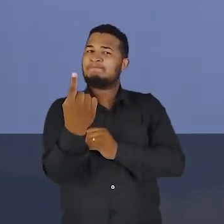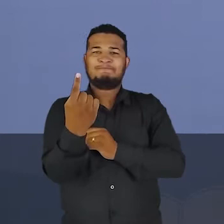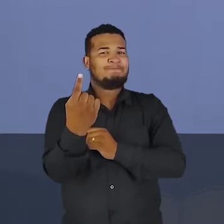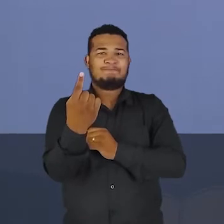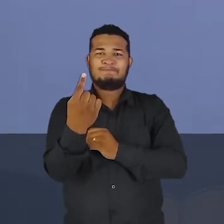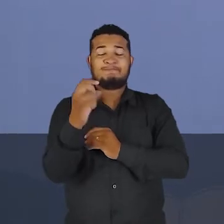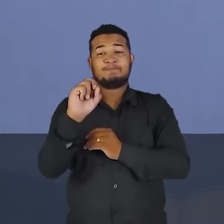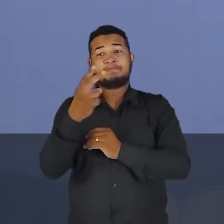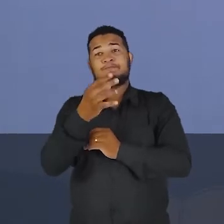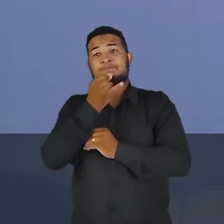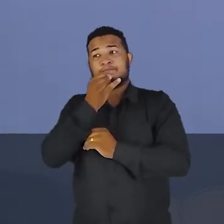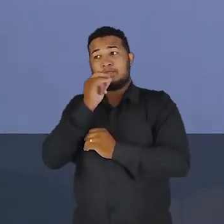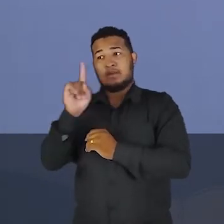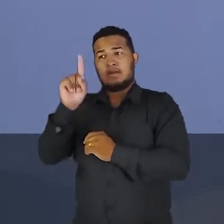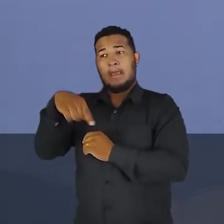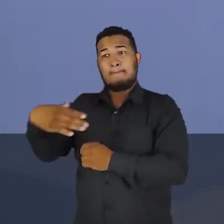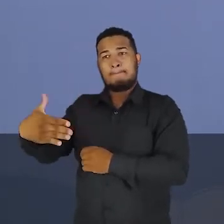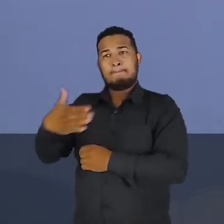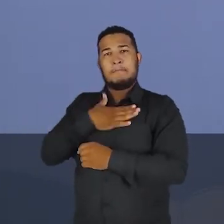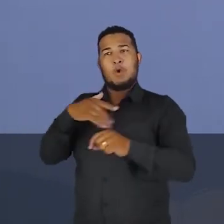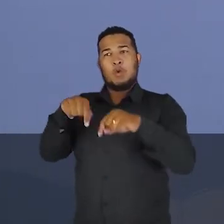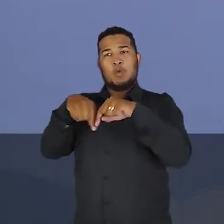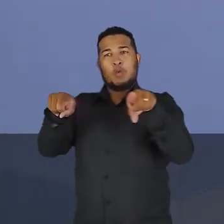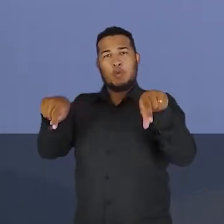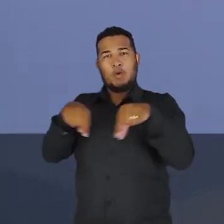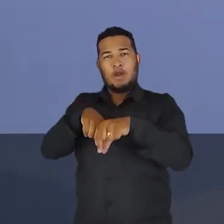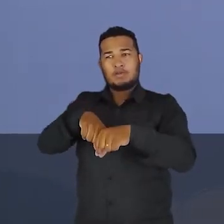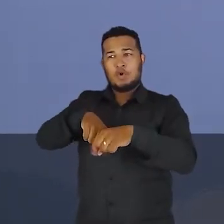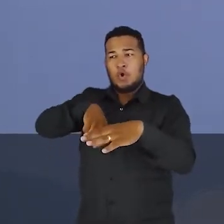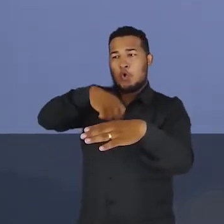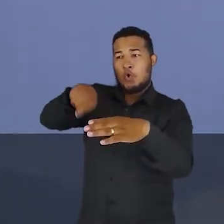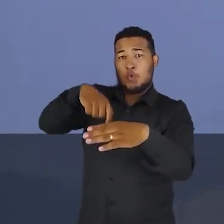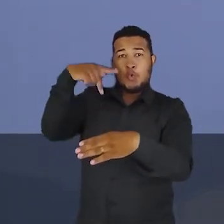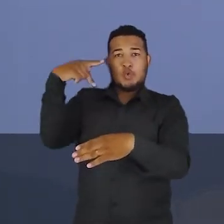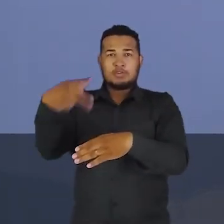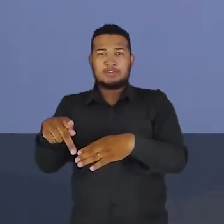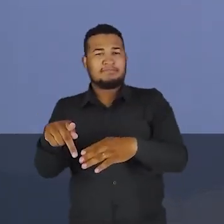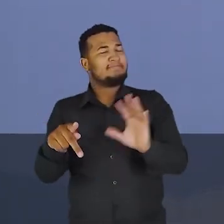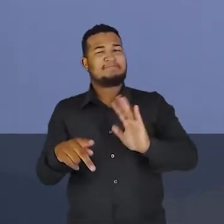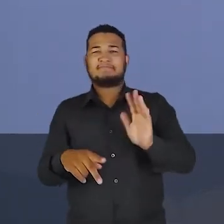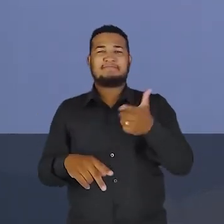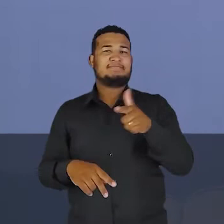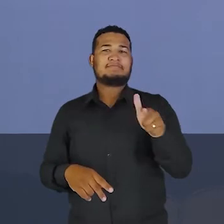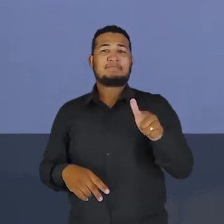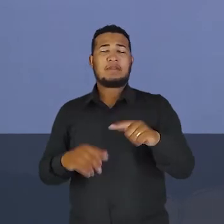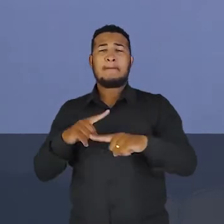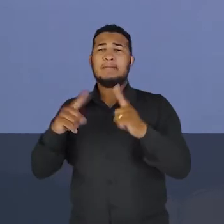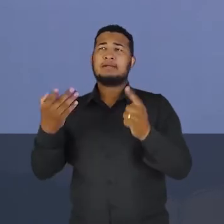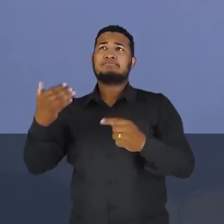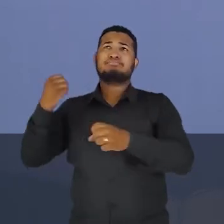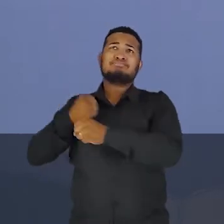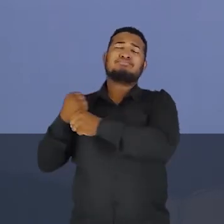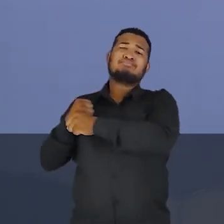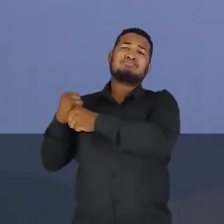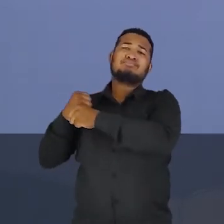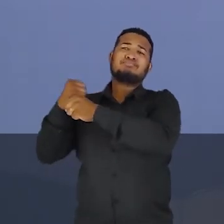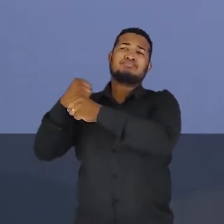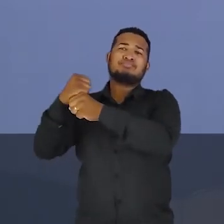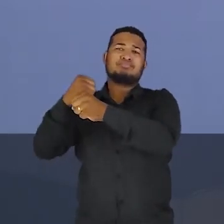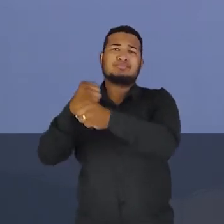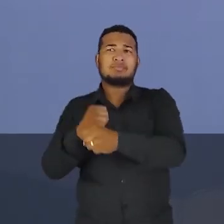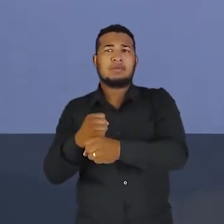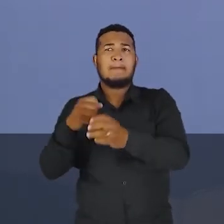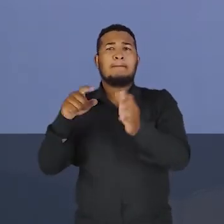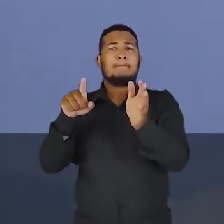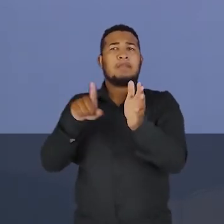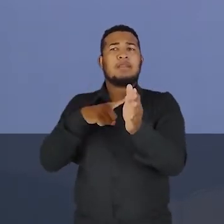essa situação de meu quarto, sua cozinha. Não sei se vocês sabem, mas por muitos anos foram